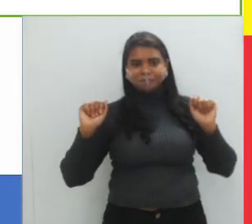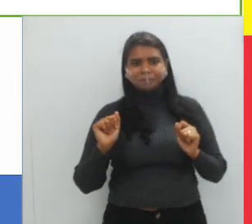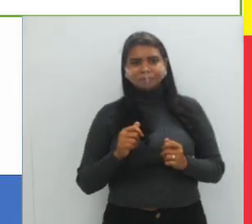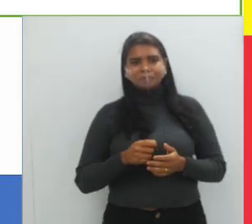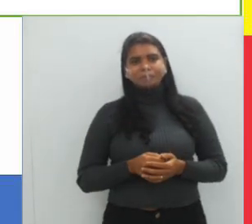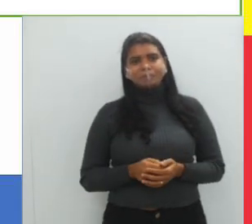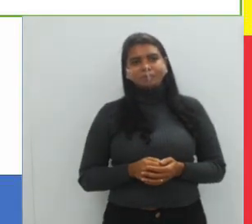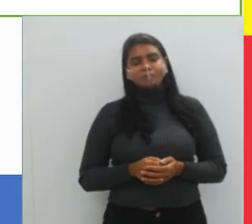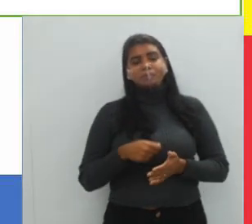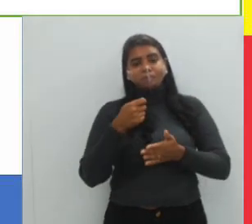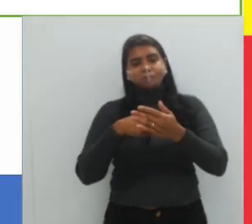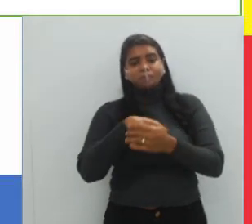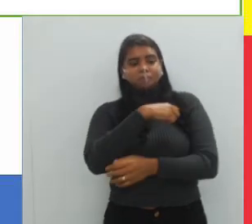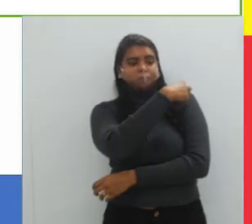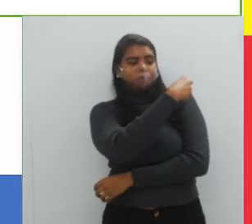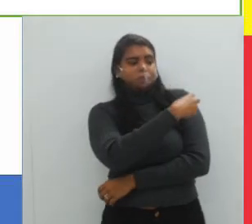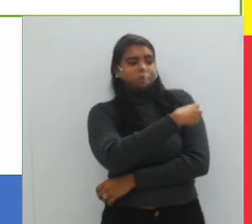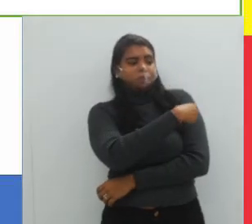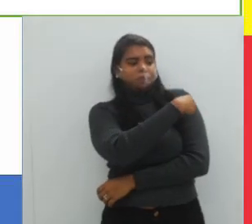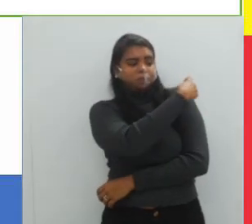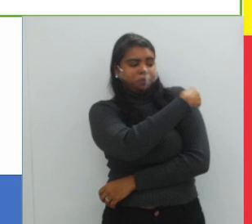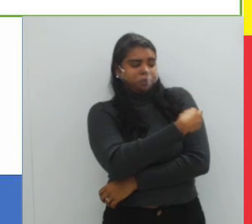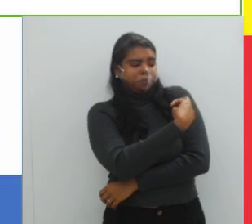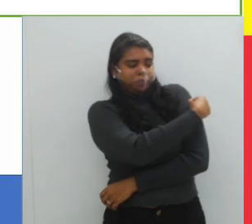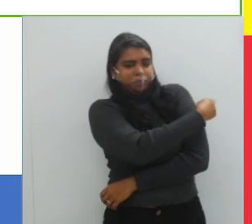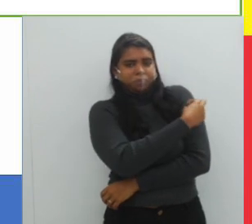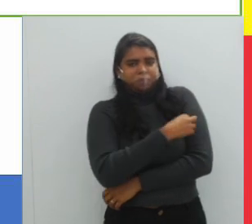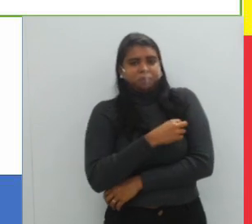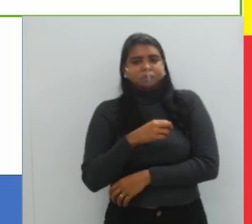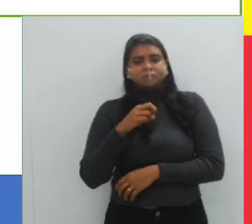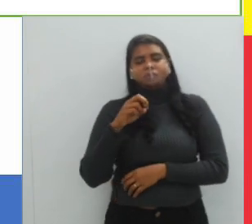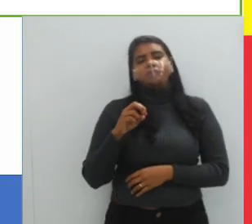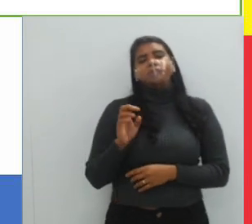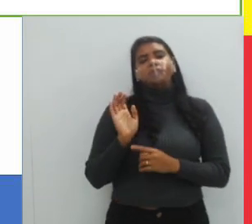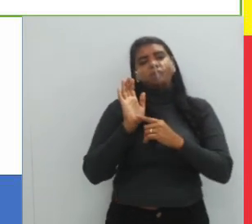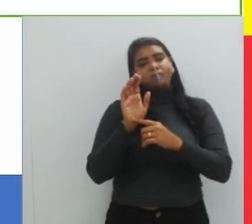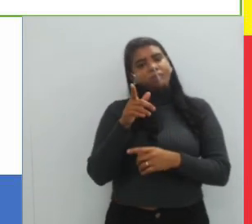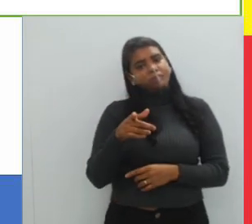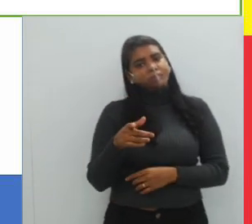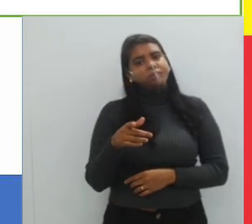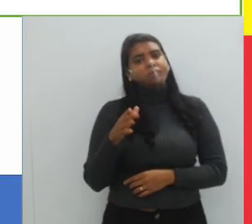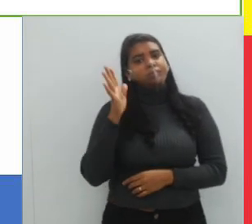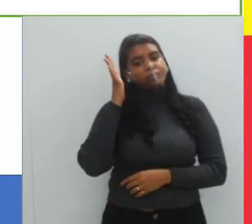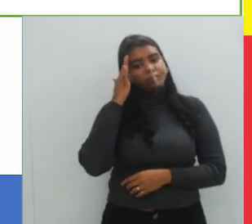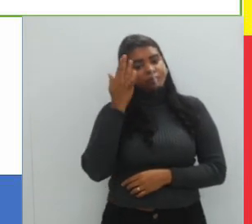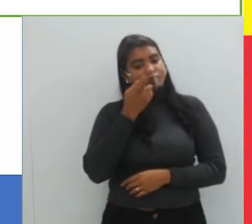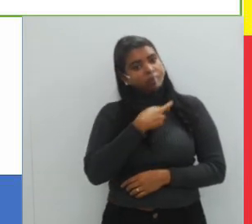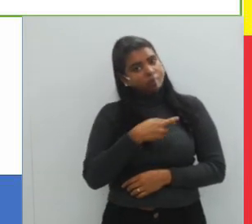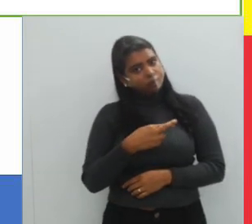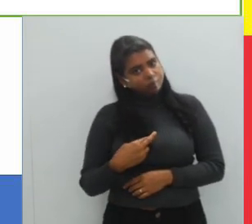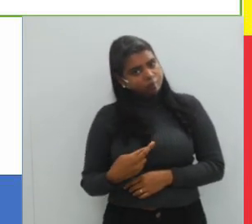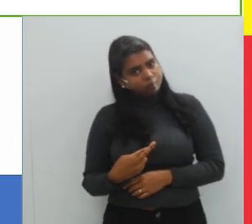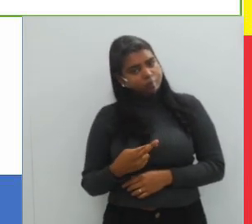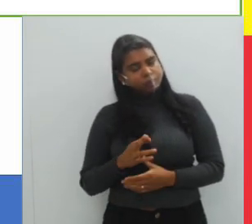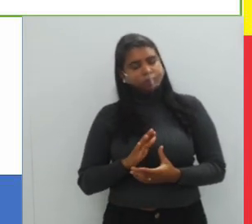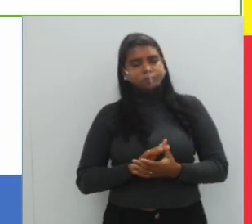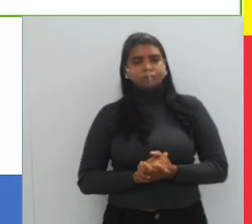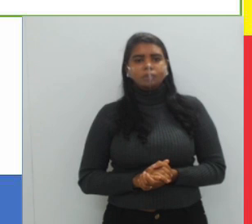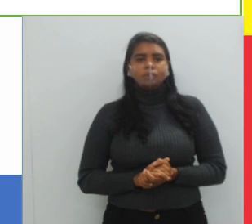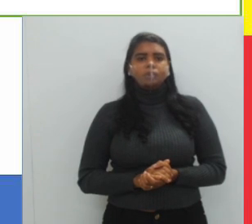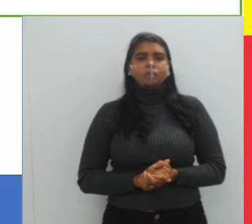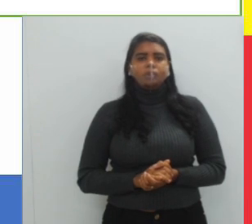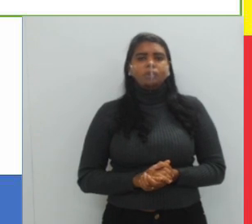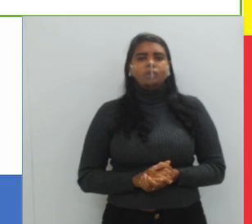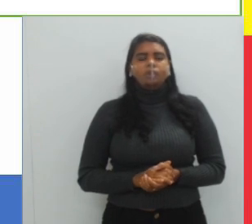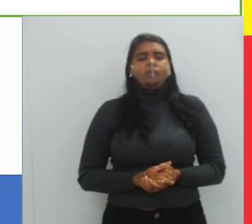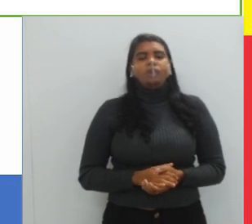diretamente ligada ao regime nazista de Adolf Hitler, é importante lembrar para vocês entenderem que esse símbolo é religioso, certo?